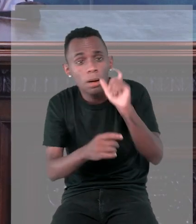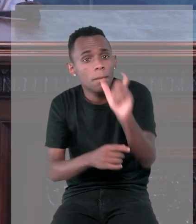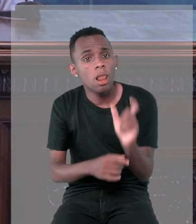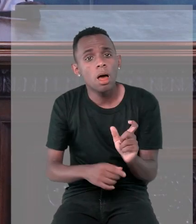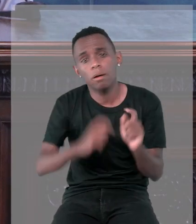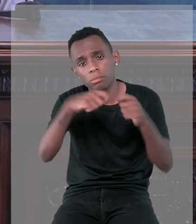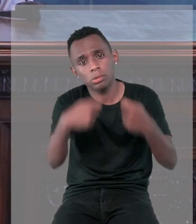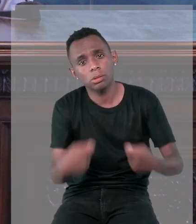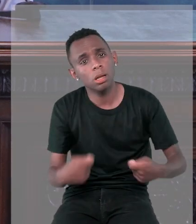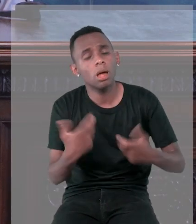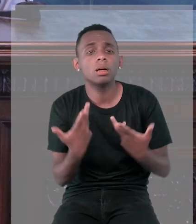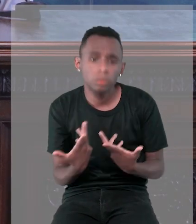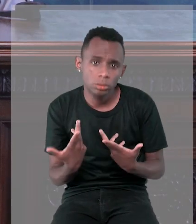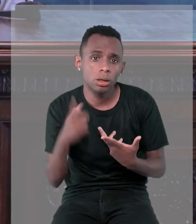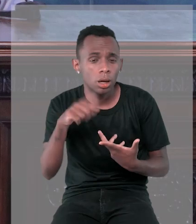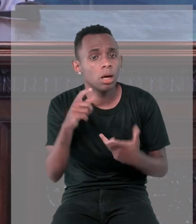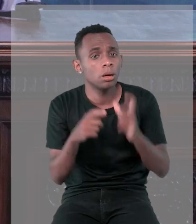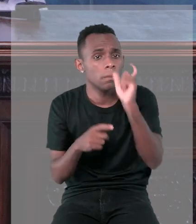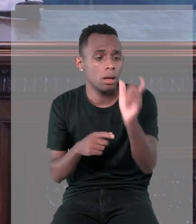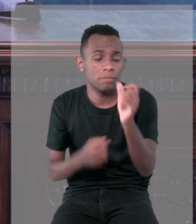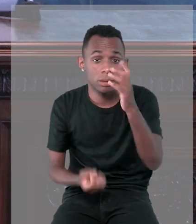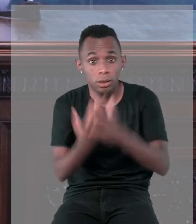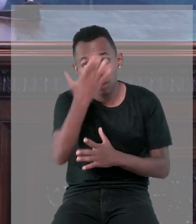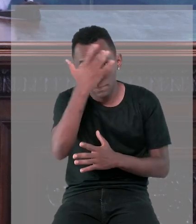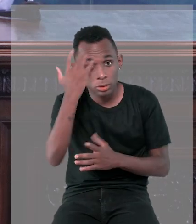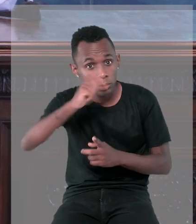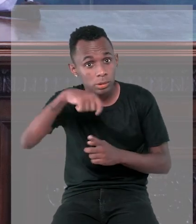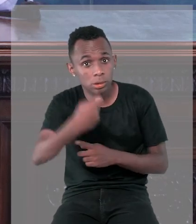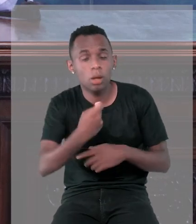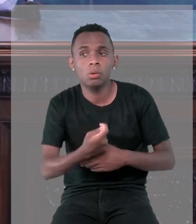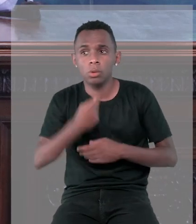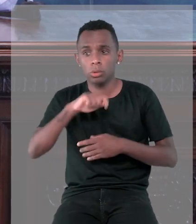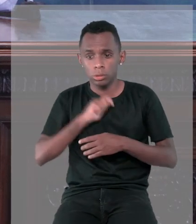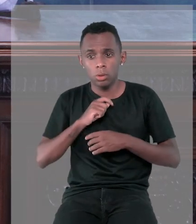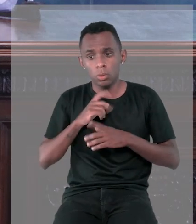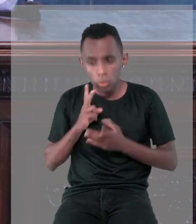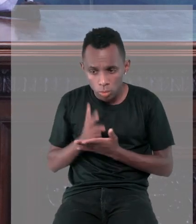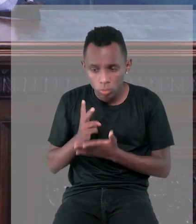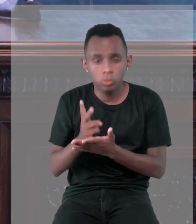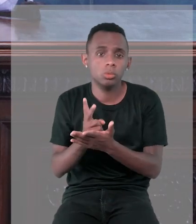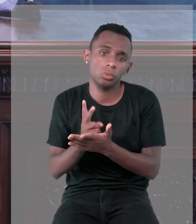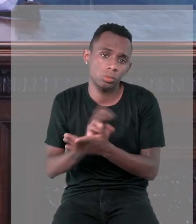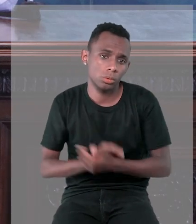palavra. Certo? É a palavra que cria, gente. A gente morre com a palavra.